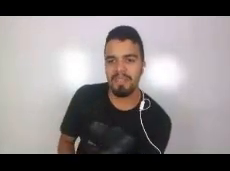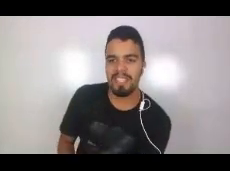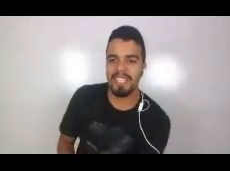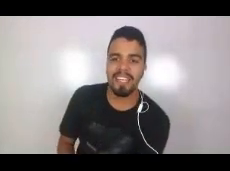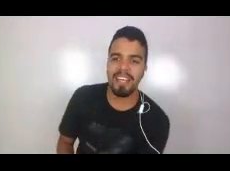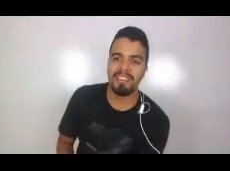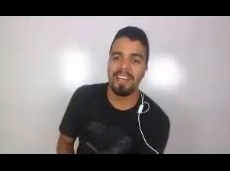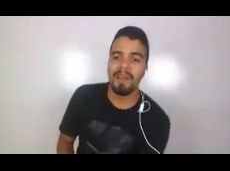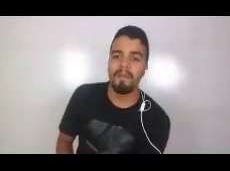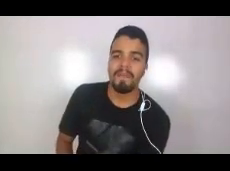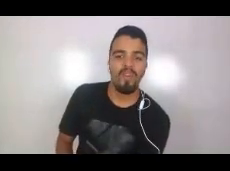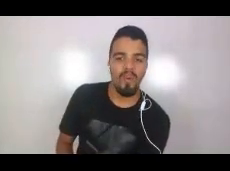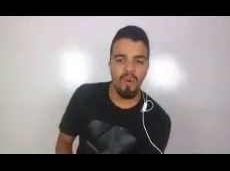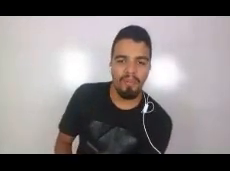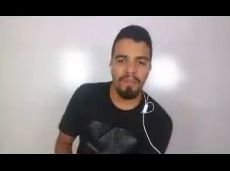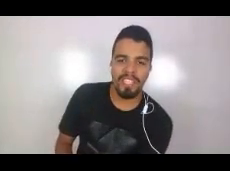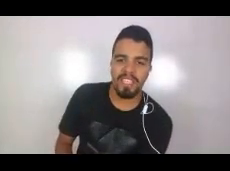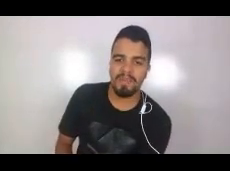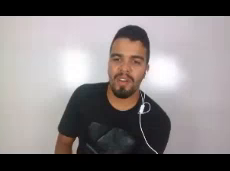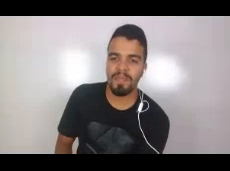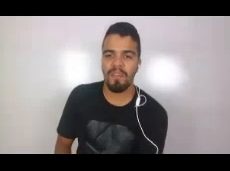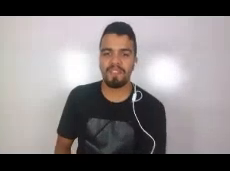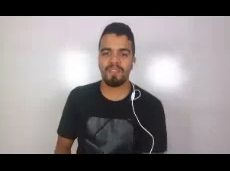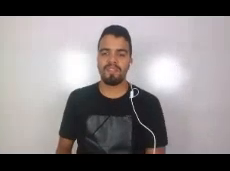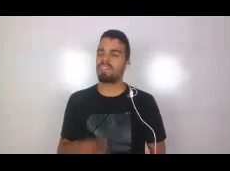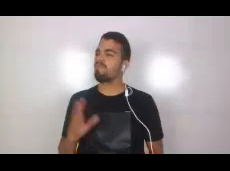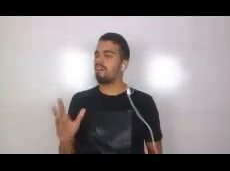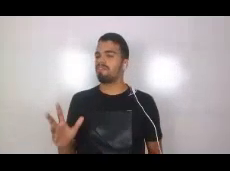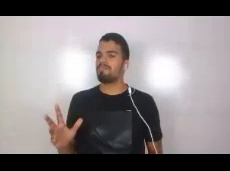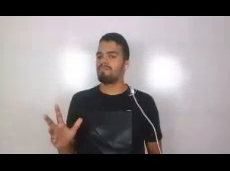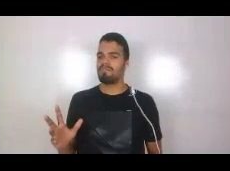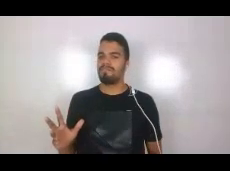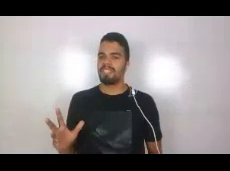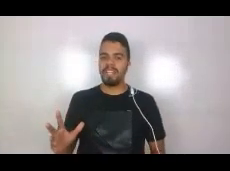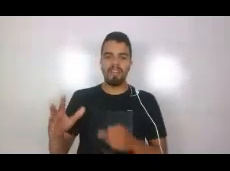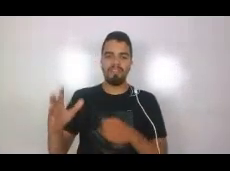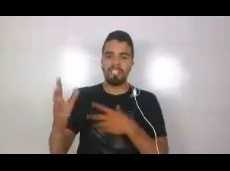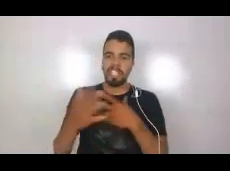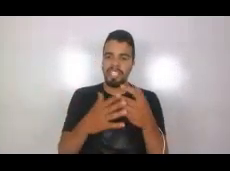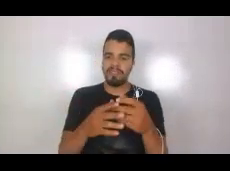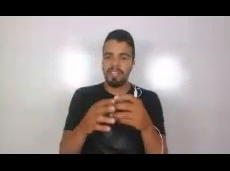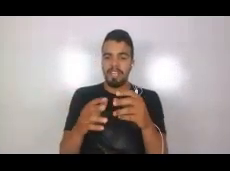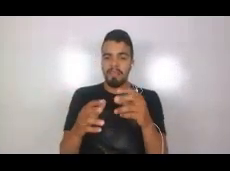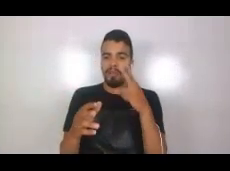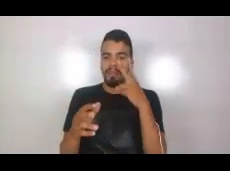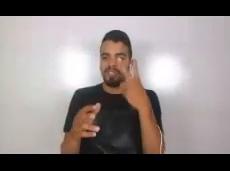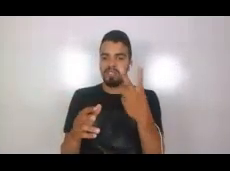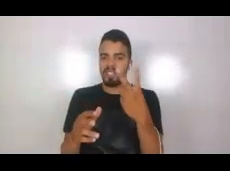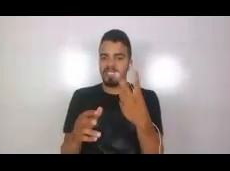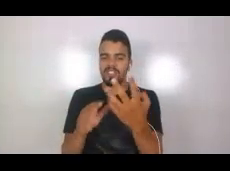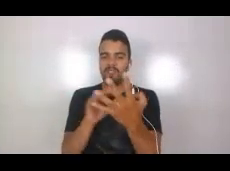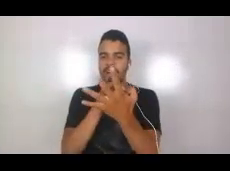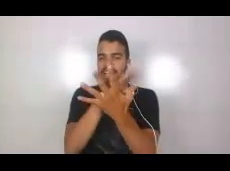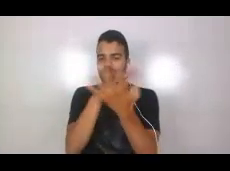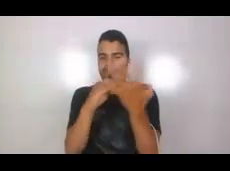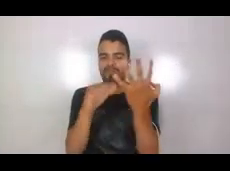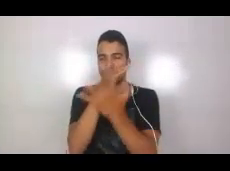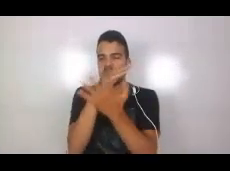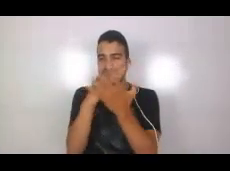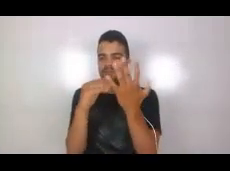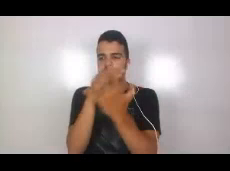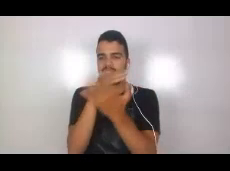nessa disciplina, né? Claro. Cor, meio de transporte, profissões do vestuário. Então, ele utilizando pelo menos 2 desses